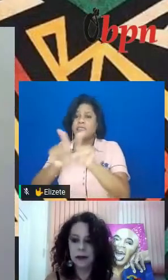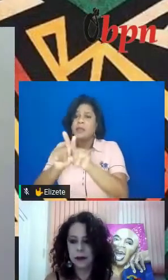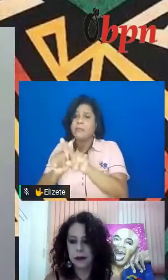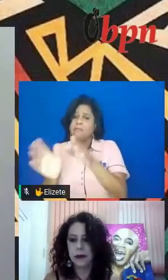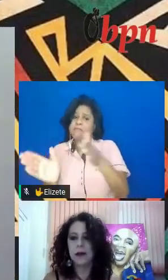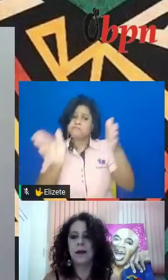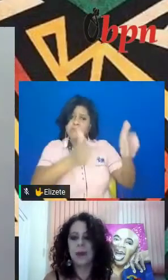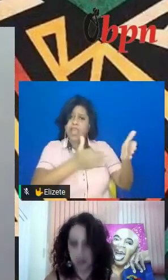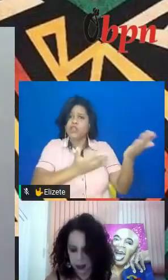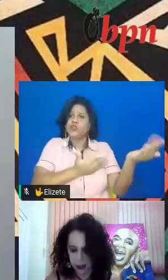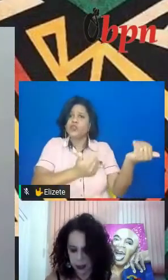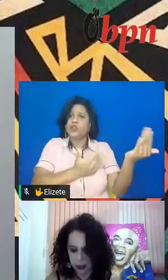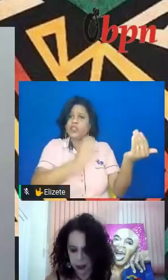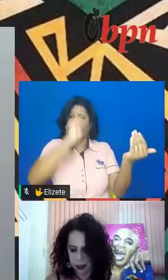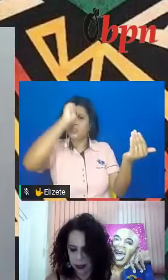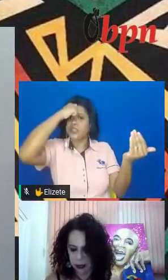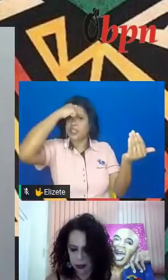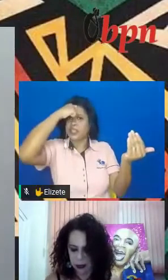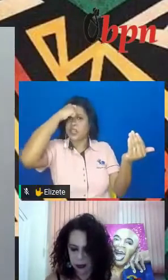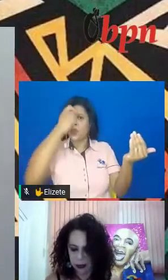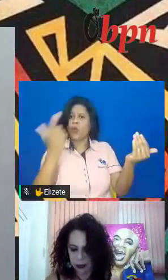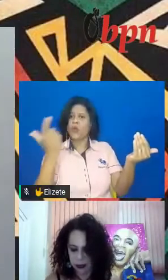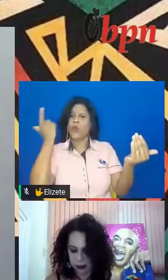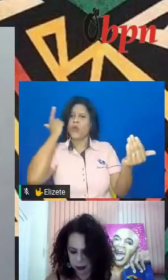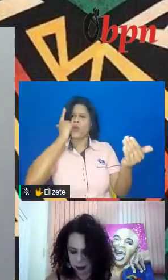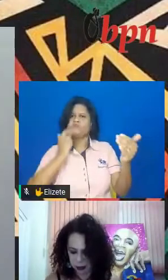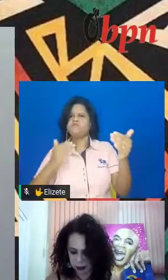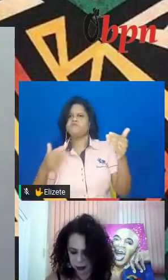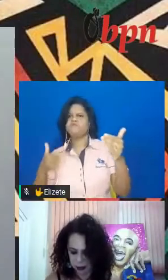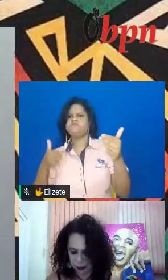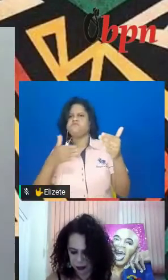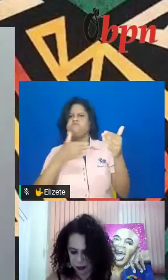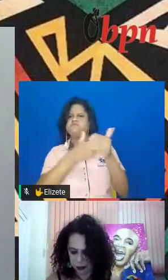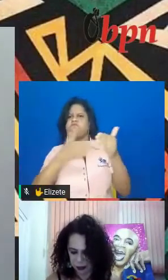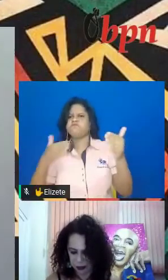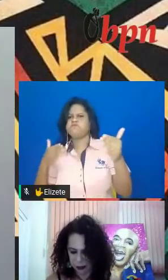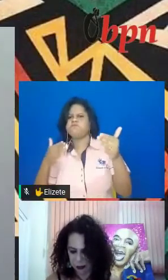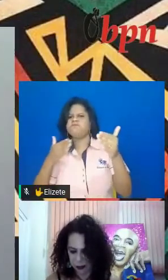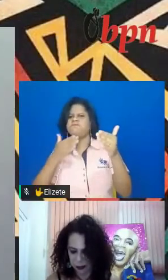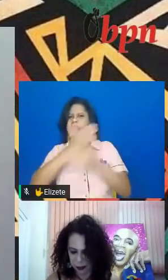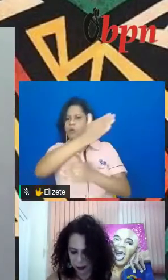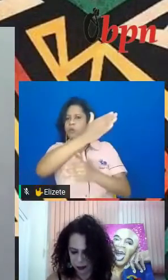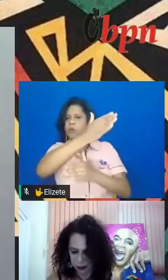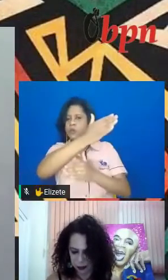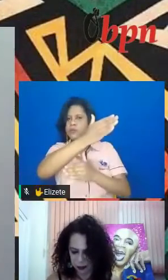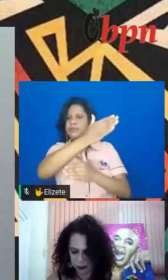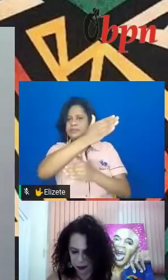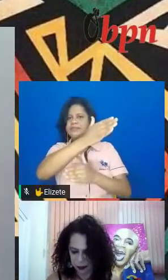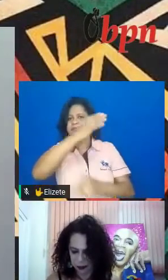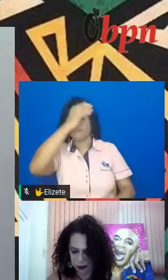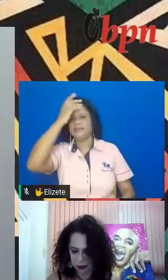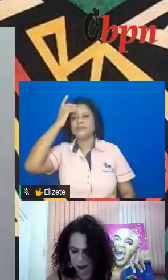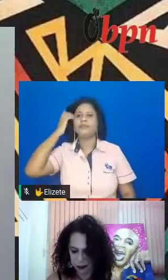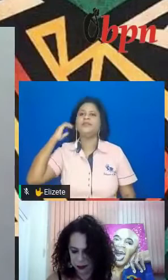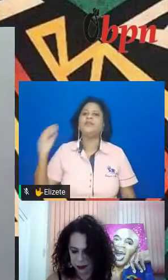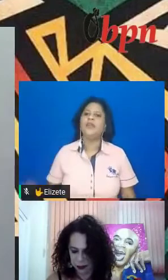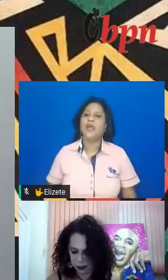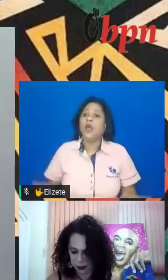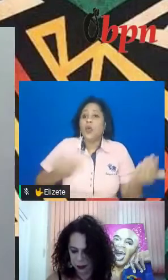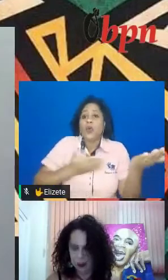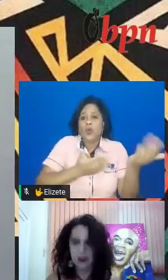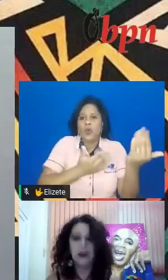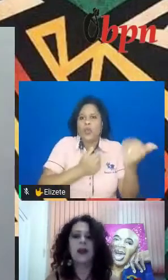que conseguiu romper com esse espaço da limitação, né? Uma juventude negra que está